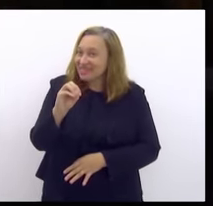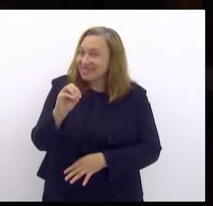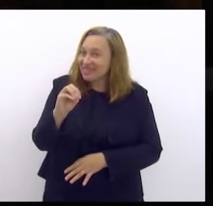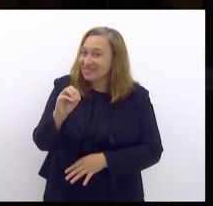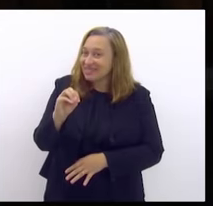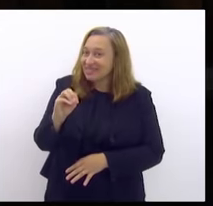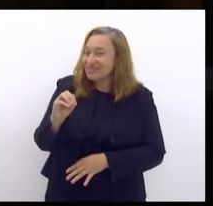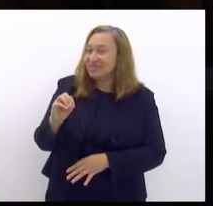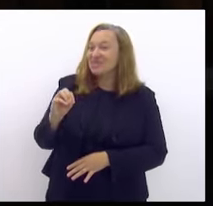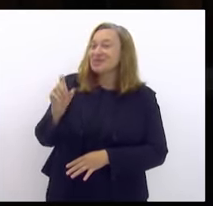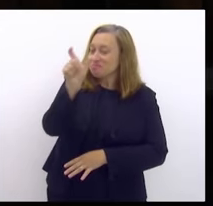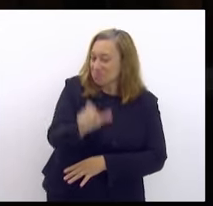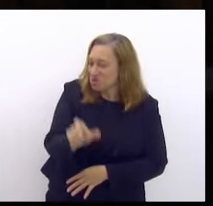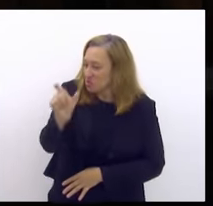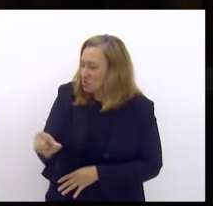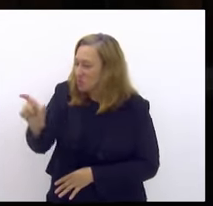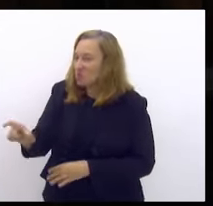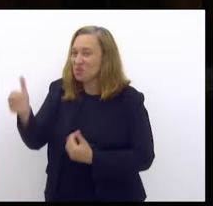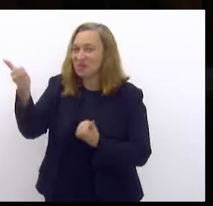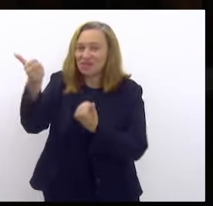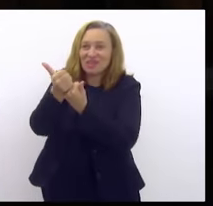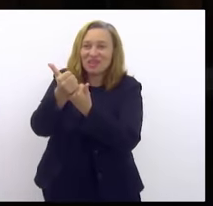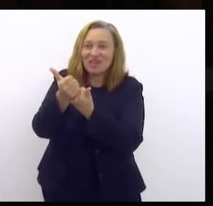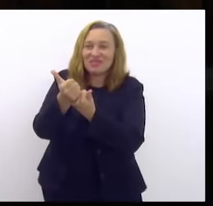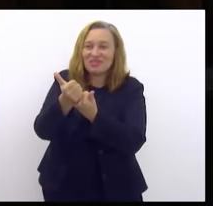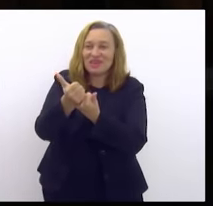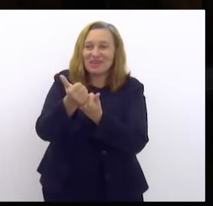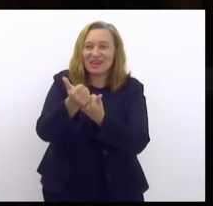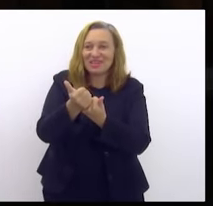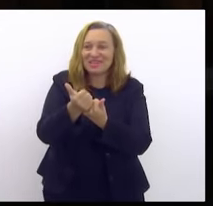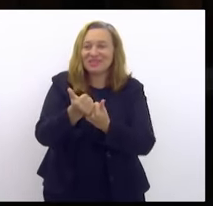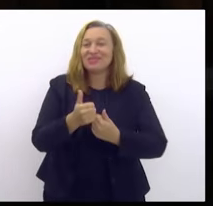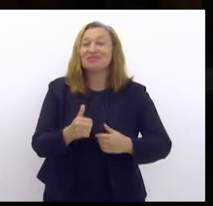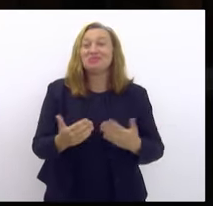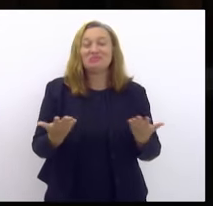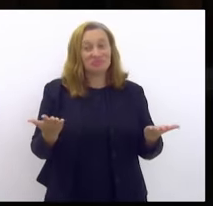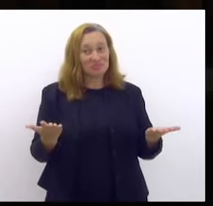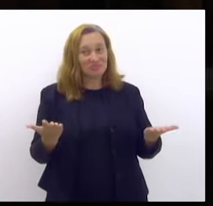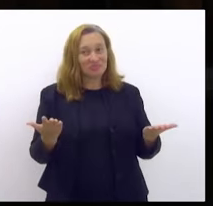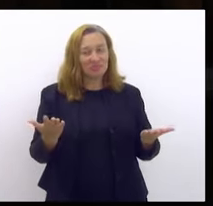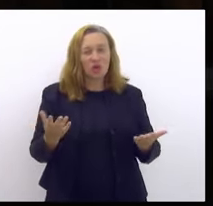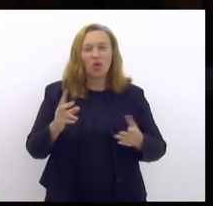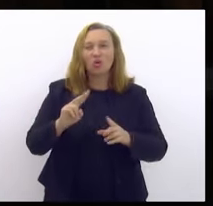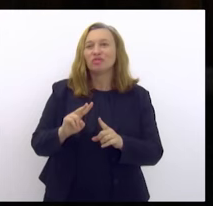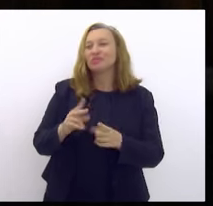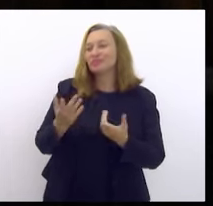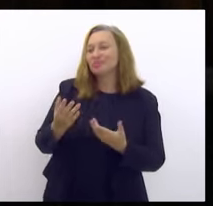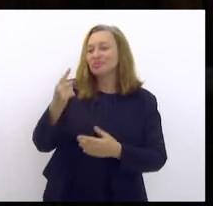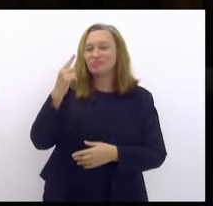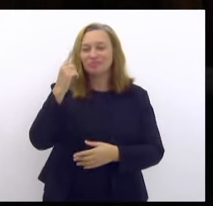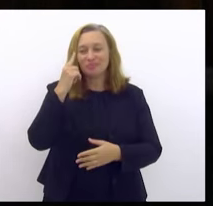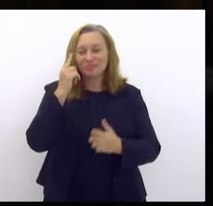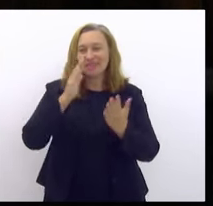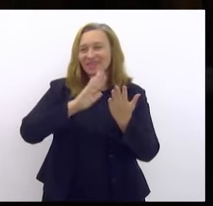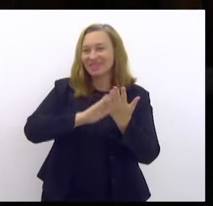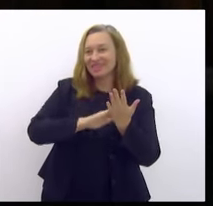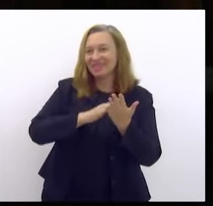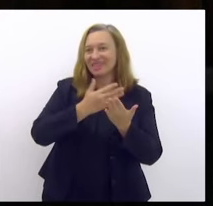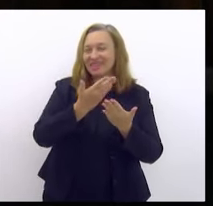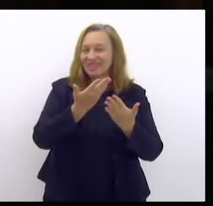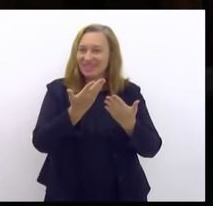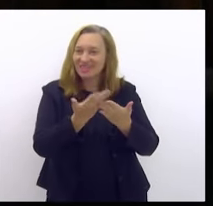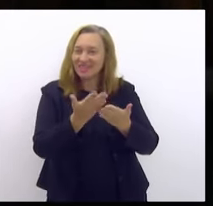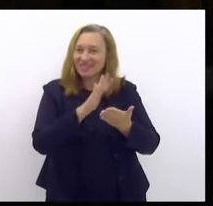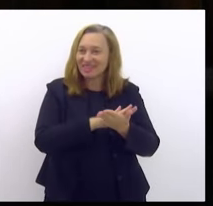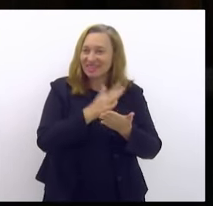indivíduos, assessores e tal. A gente não pode ter um duplo grau de interpretação dos fatos políticos que são trazidos a